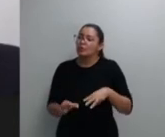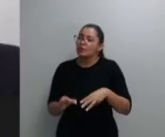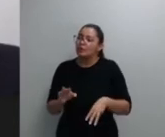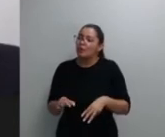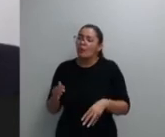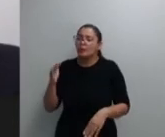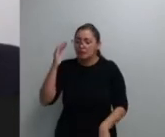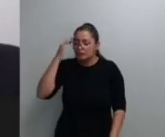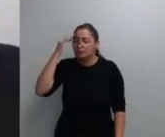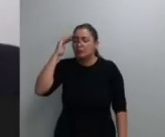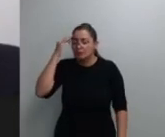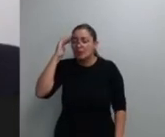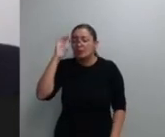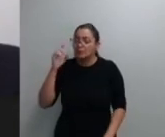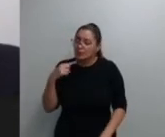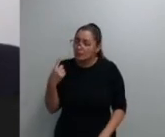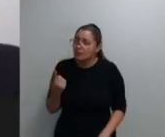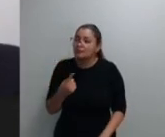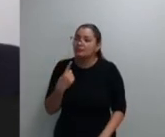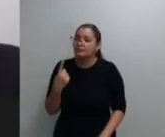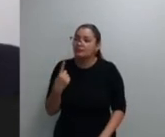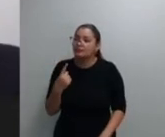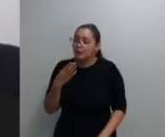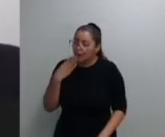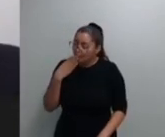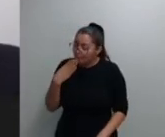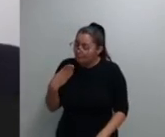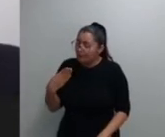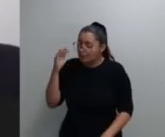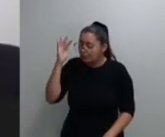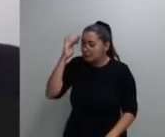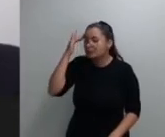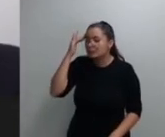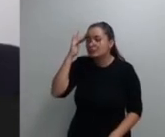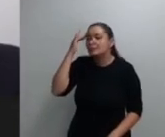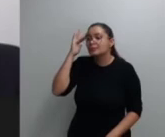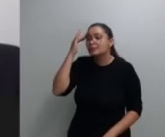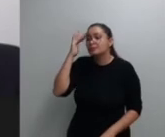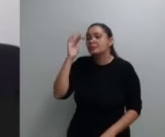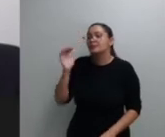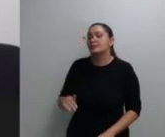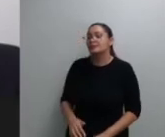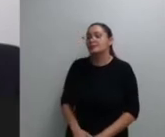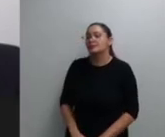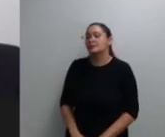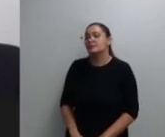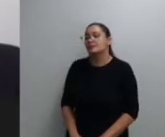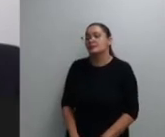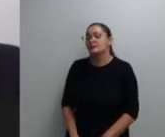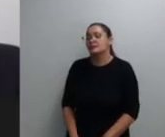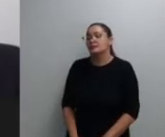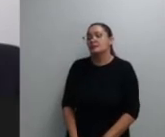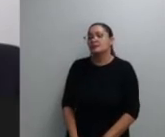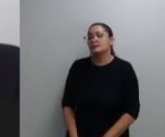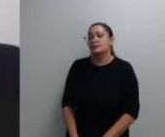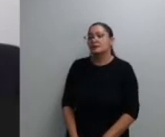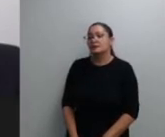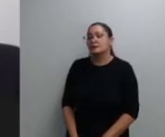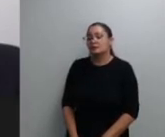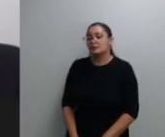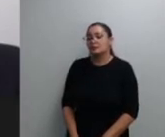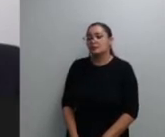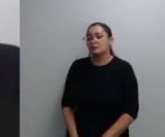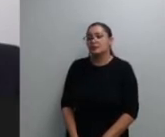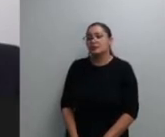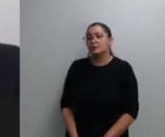compreensão de vossa excelência que pese a essa relevância que mencionei fato é como acaba de esclarecer